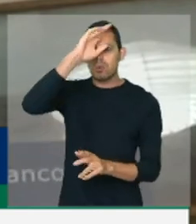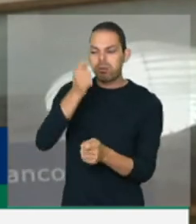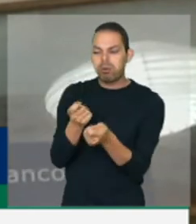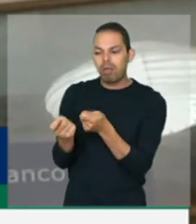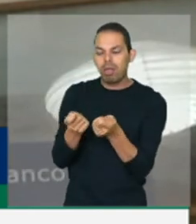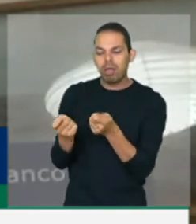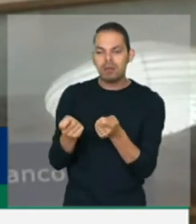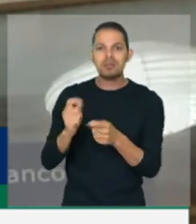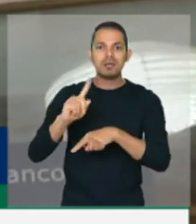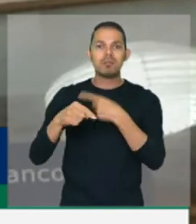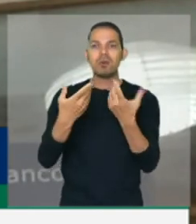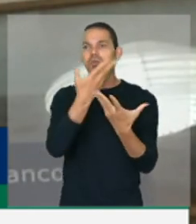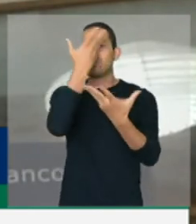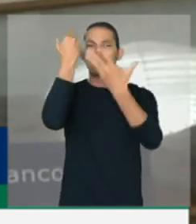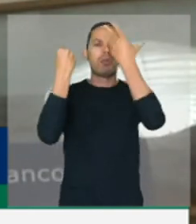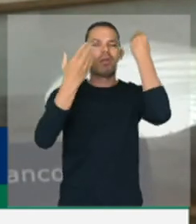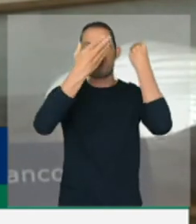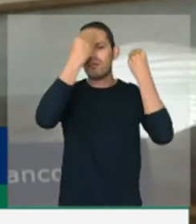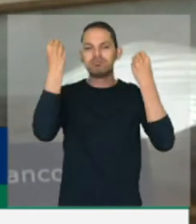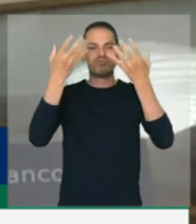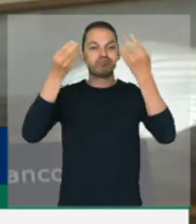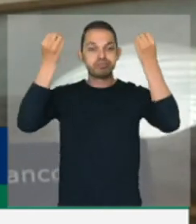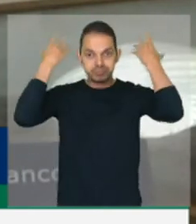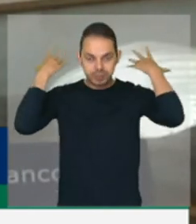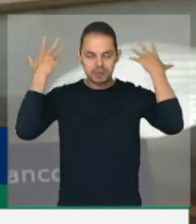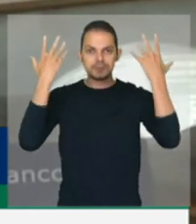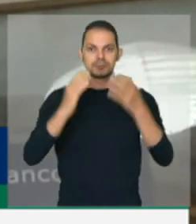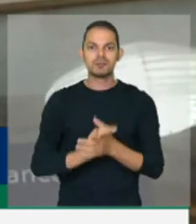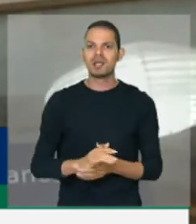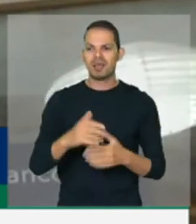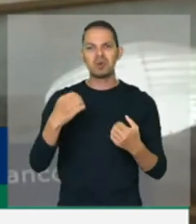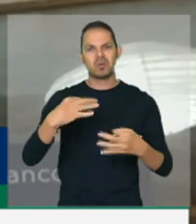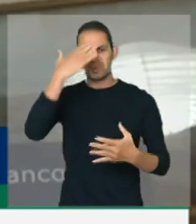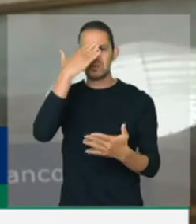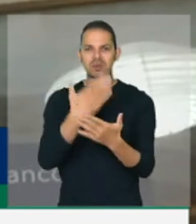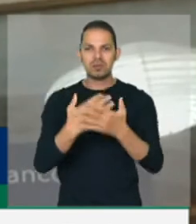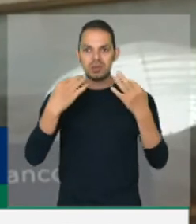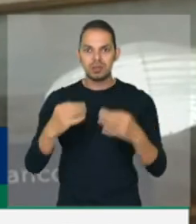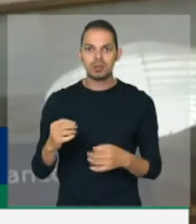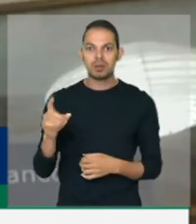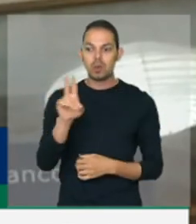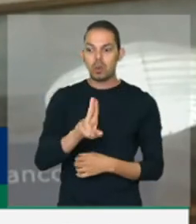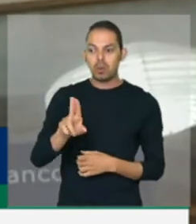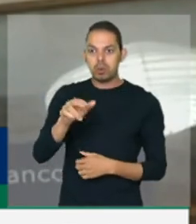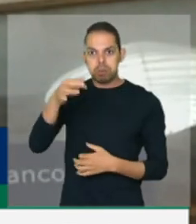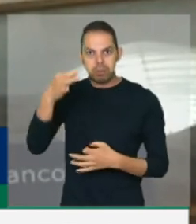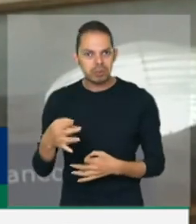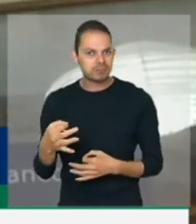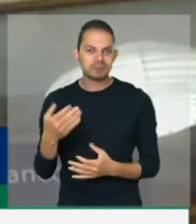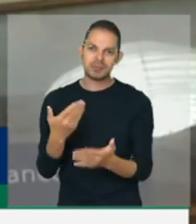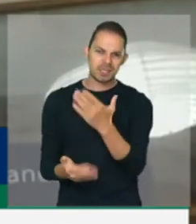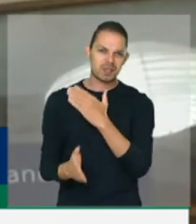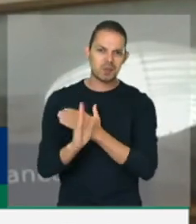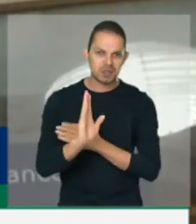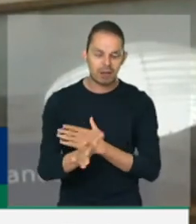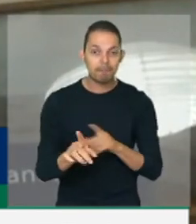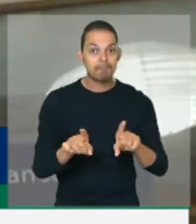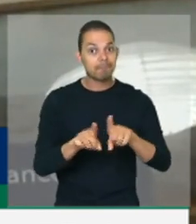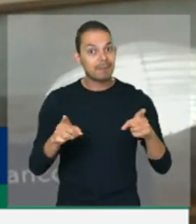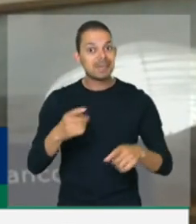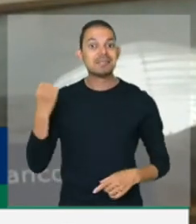Será esquecido pelos bolsonaristas. Eu não tenho a menor dúvida disso, porque a sua utilidade já passou. Agora, é grave, porque